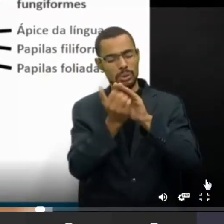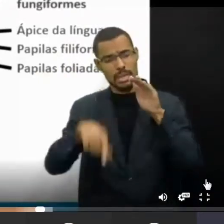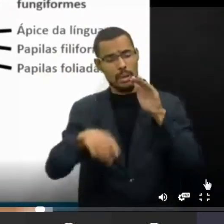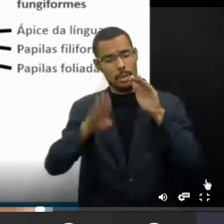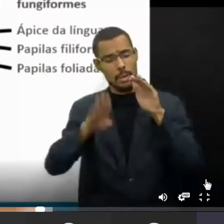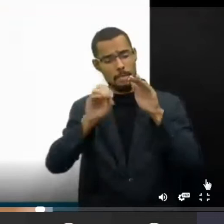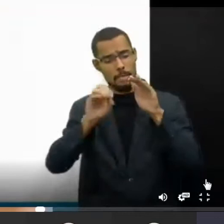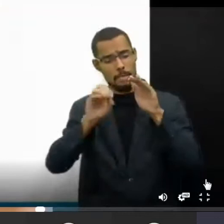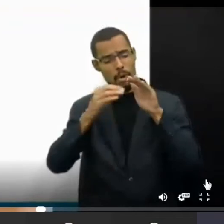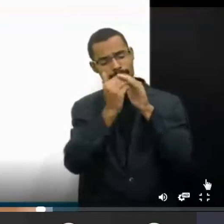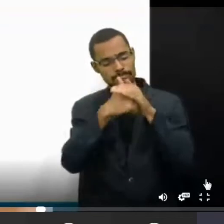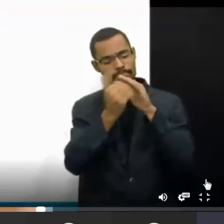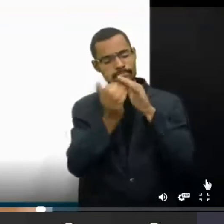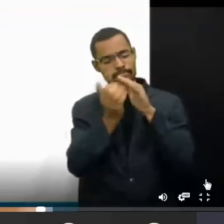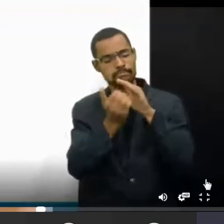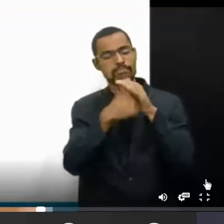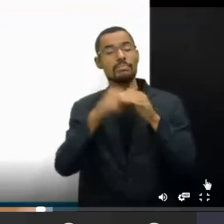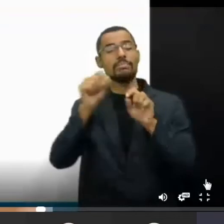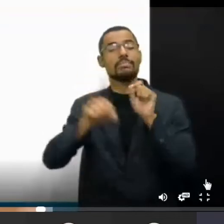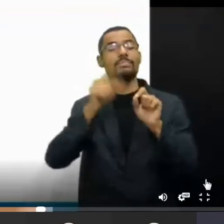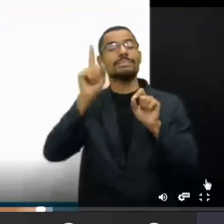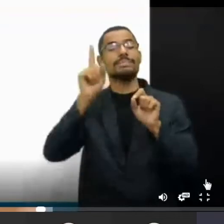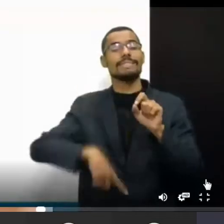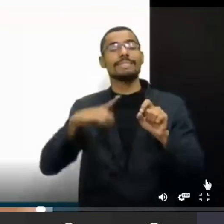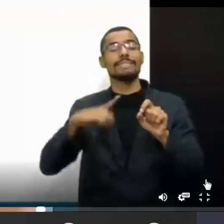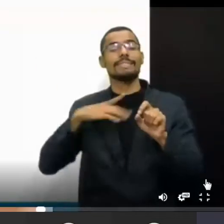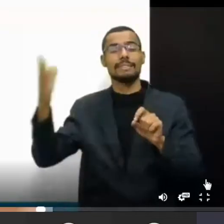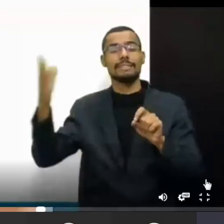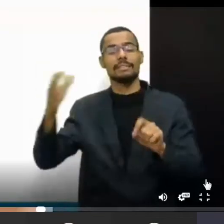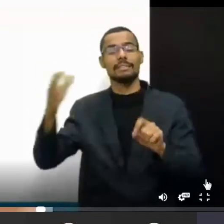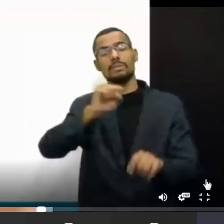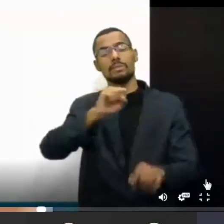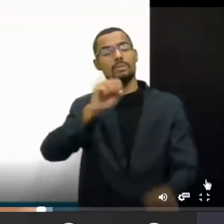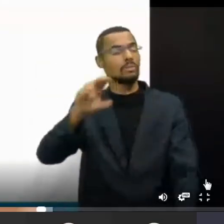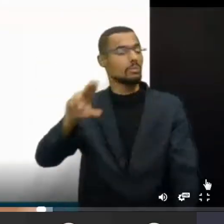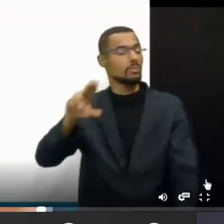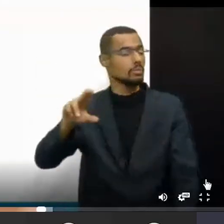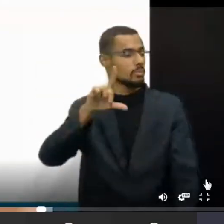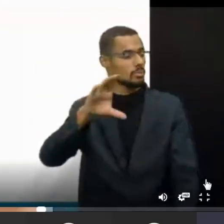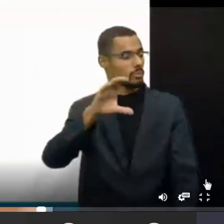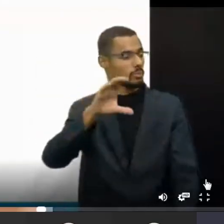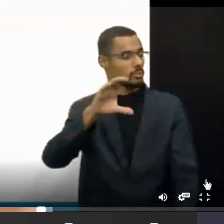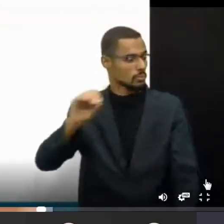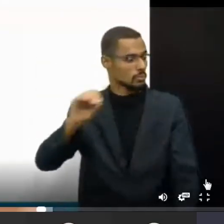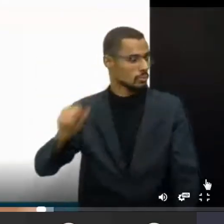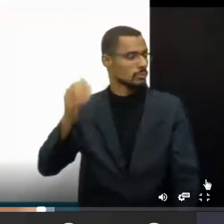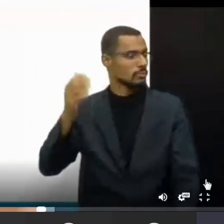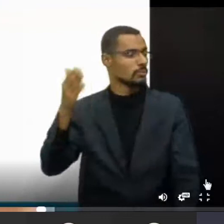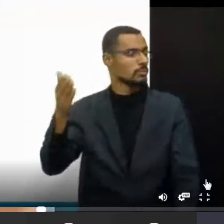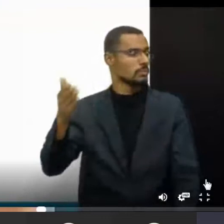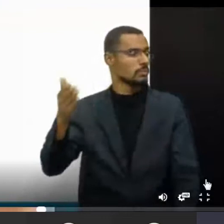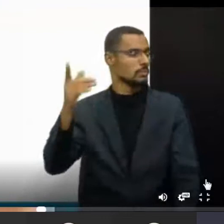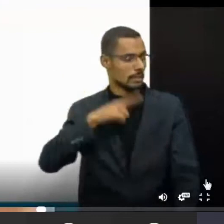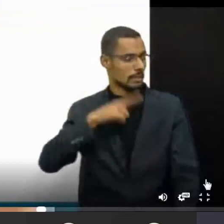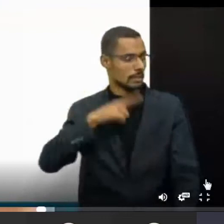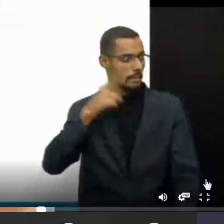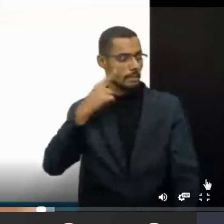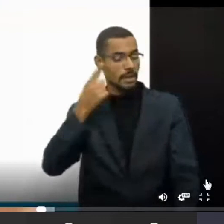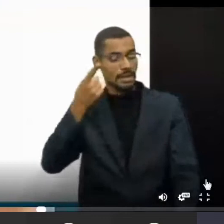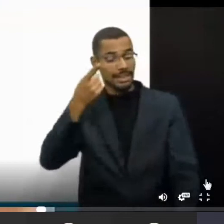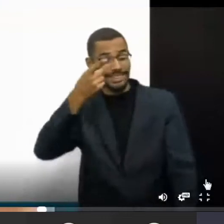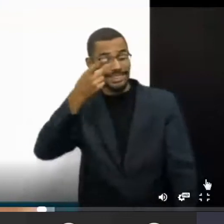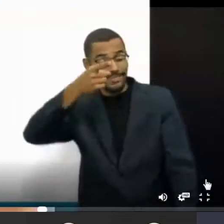eu tenho aqui a região dos sulcos, né? Que eu tenho o sulco